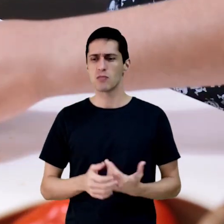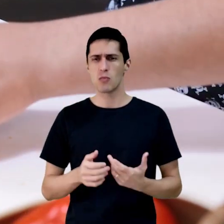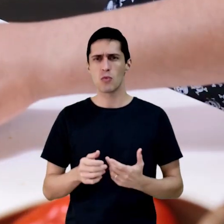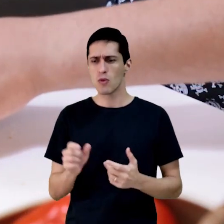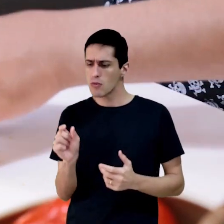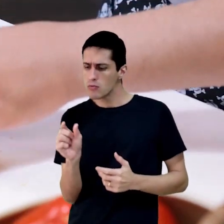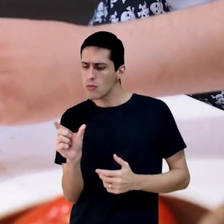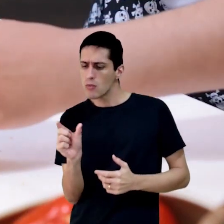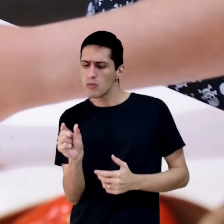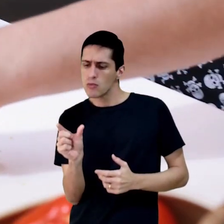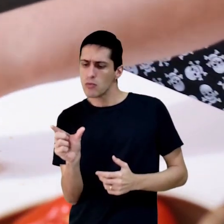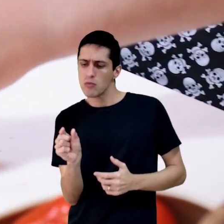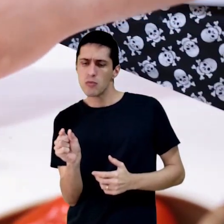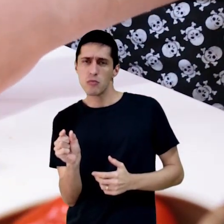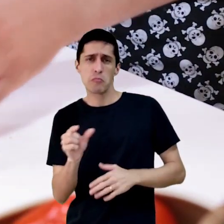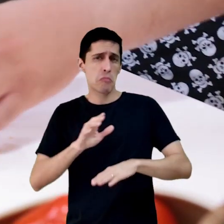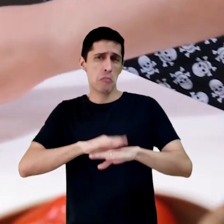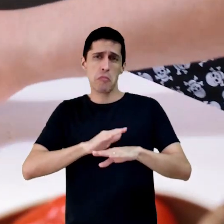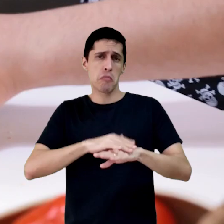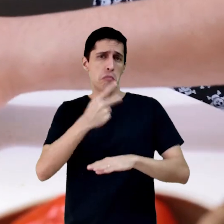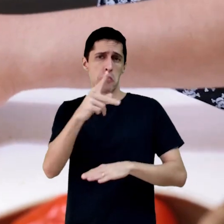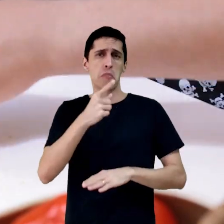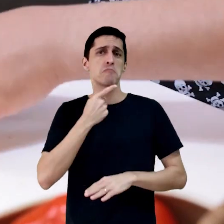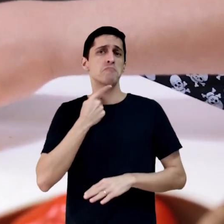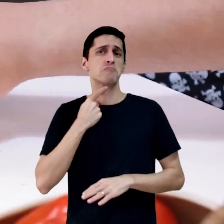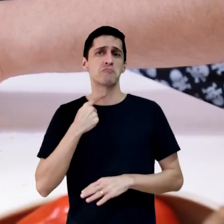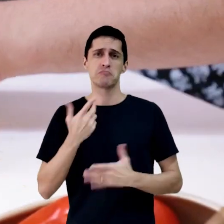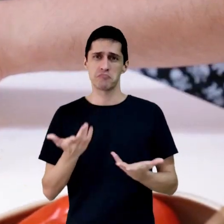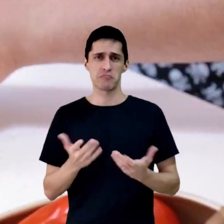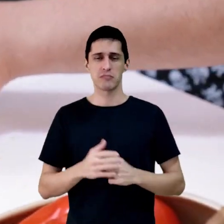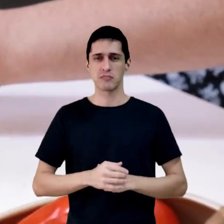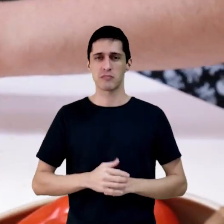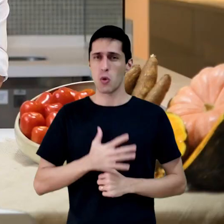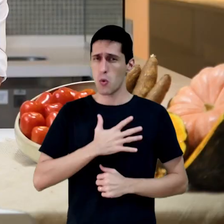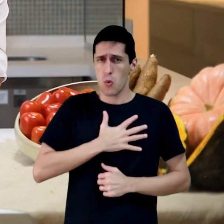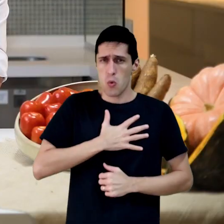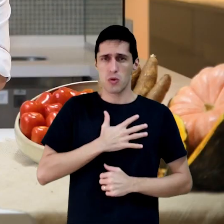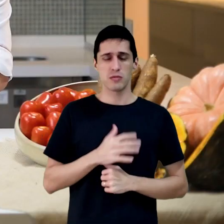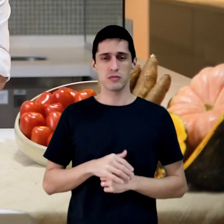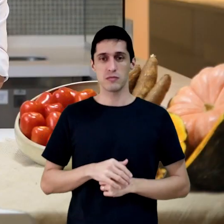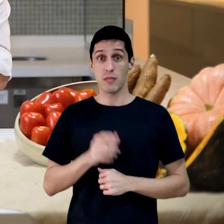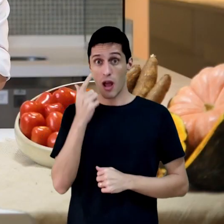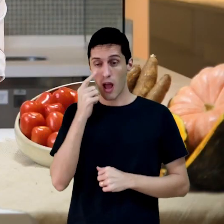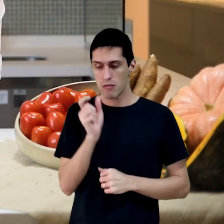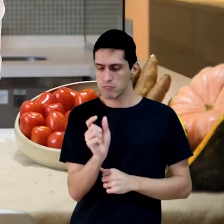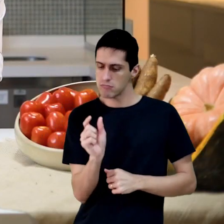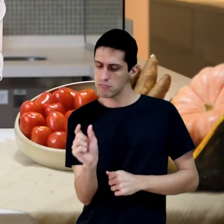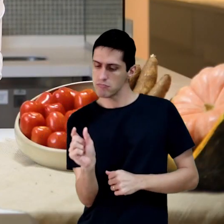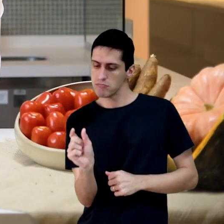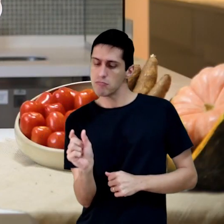como eu falei, vai depender de vocês, ó. Aqui já tá um tamanho legal.